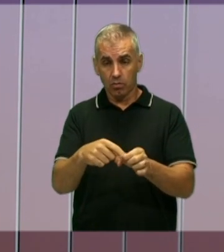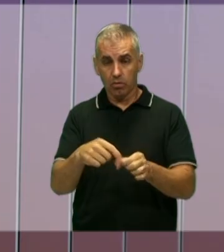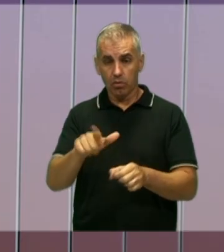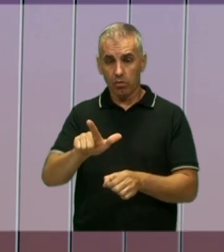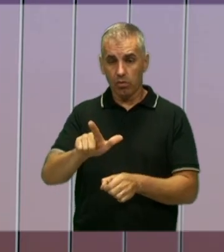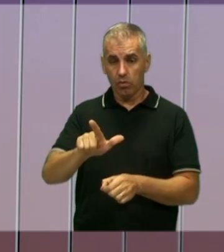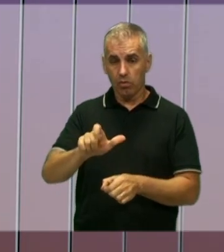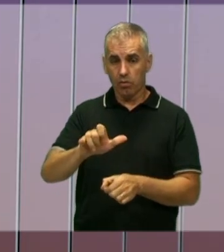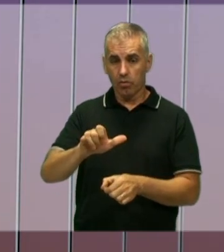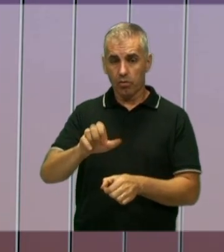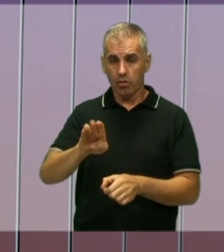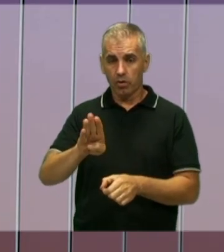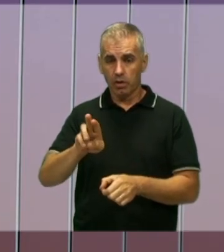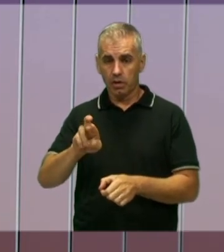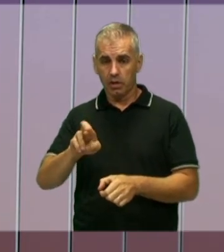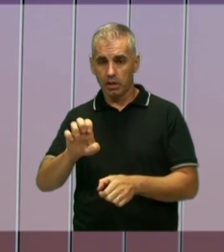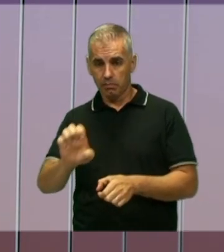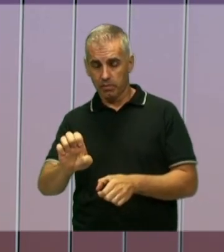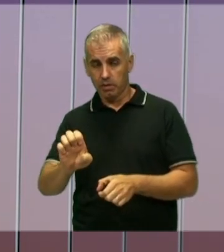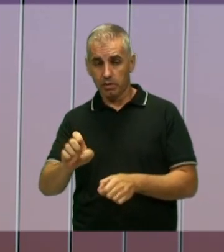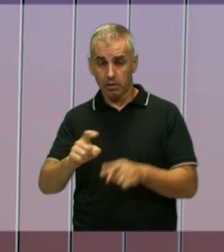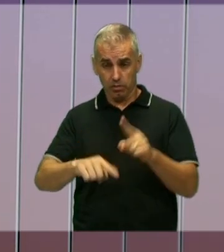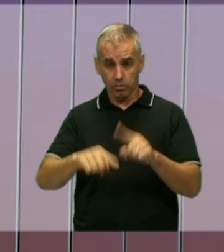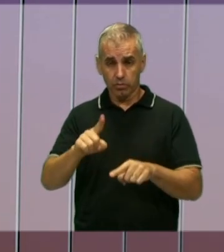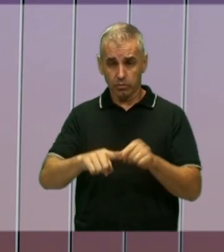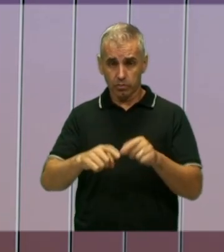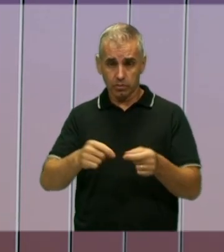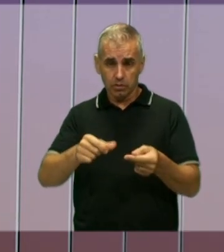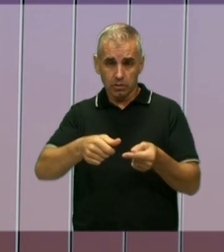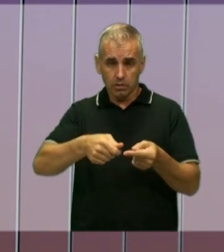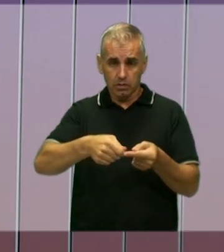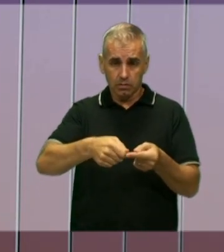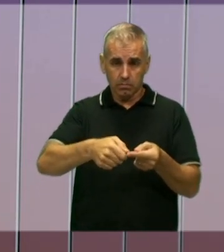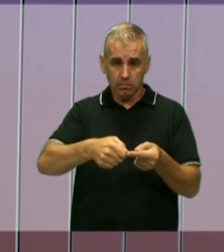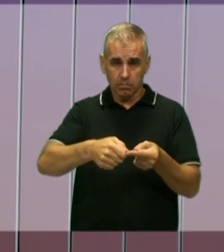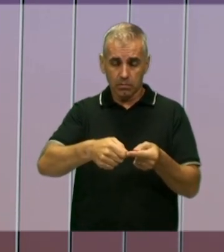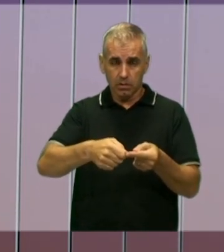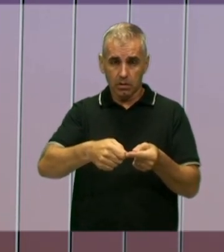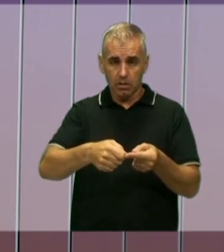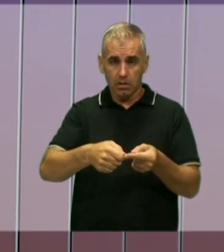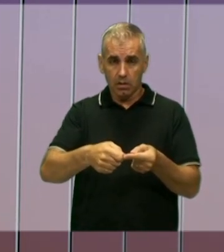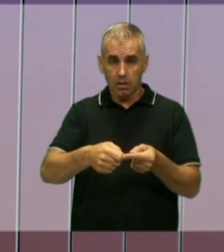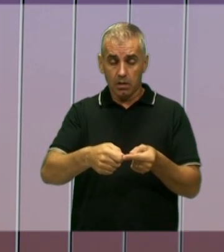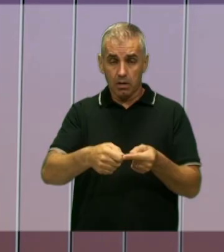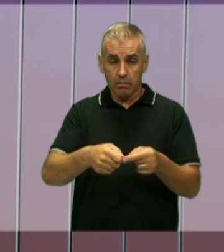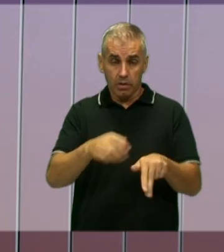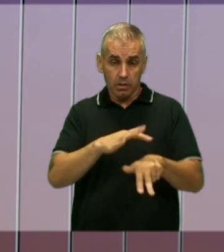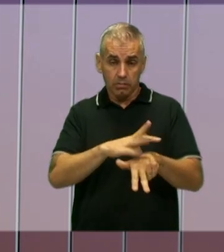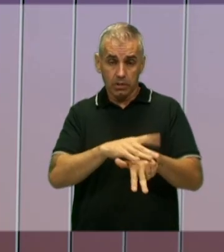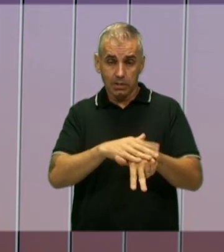da glicose, para todos os pacientes que nascem com essa